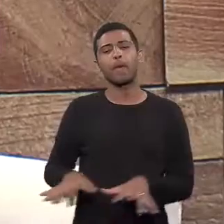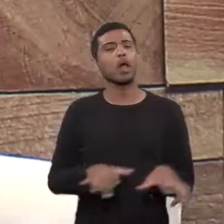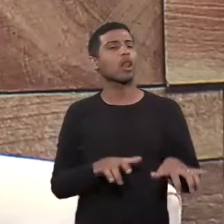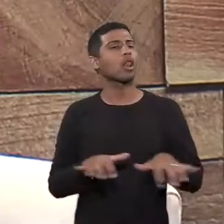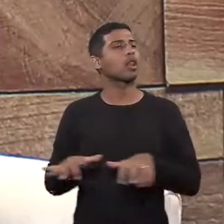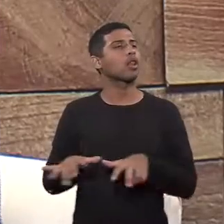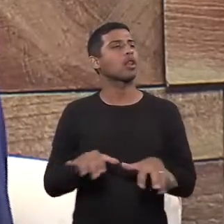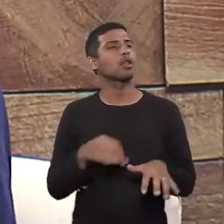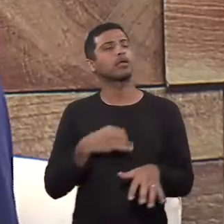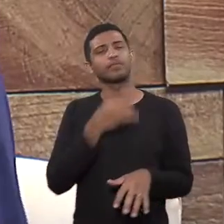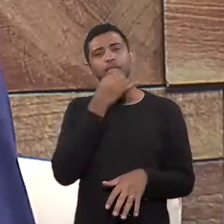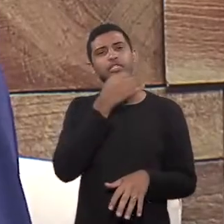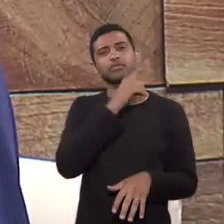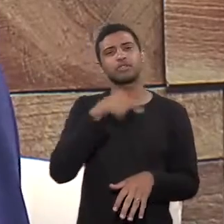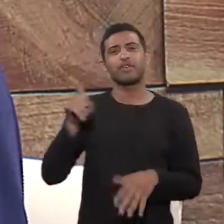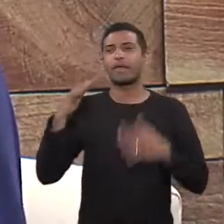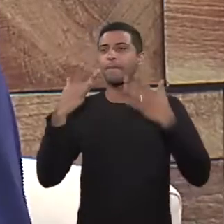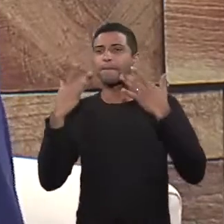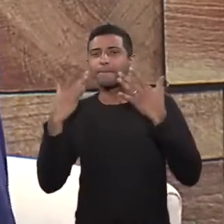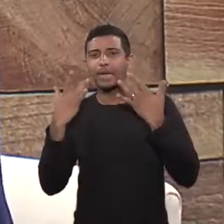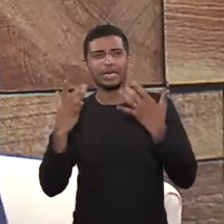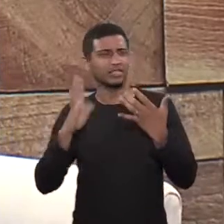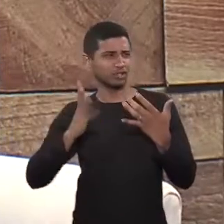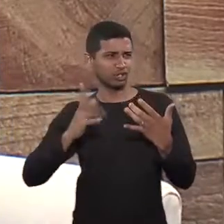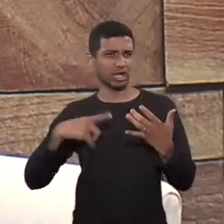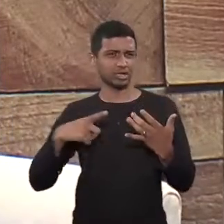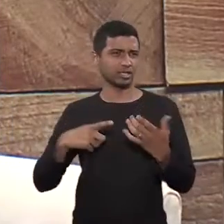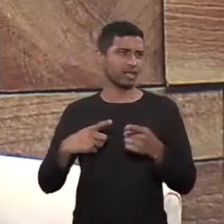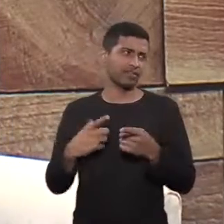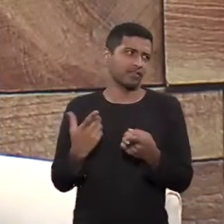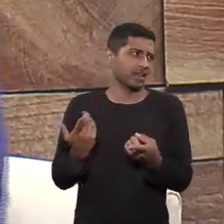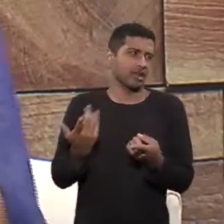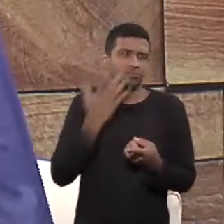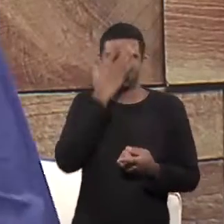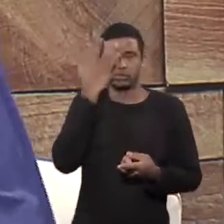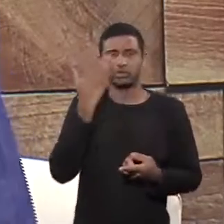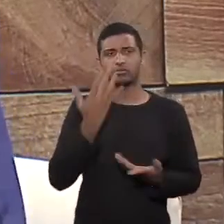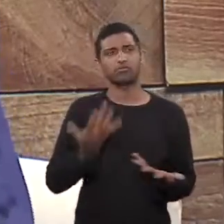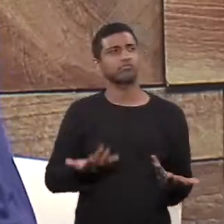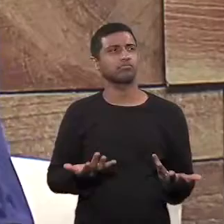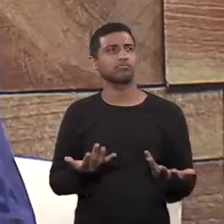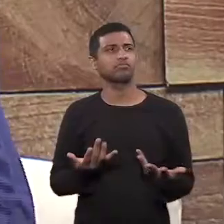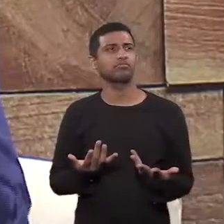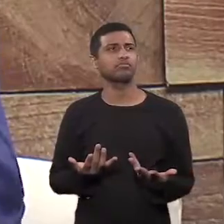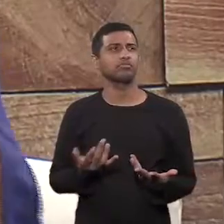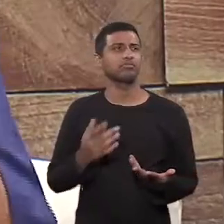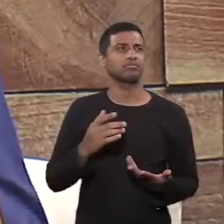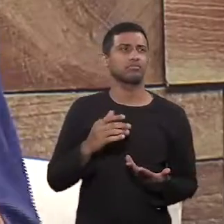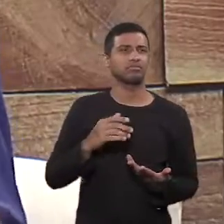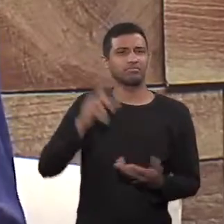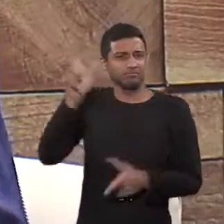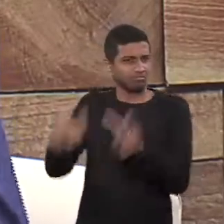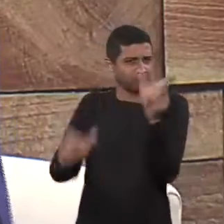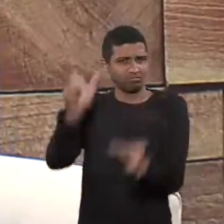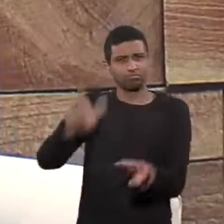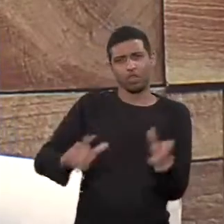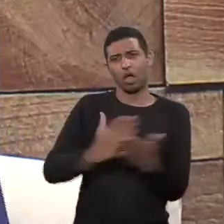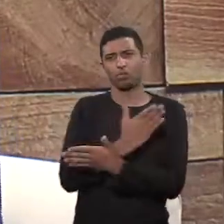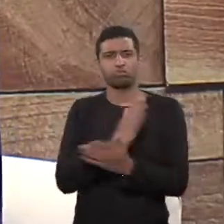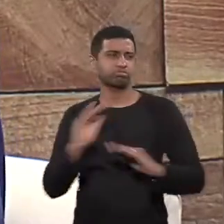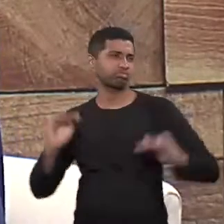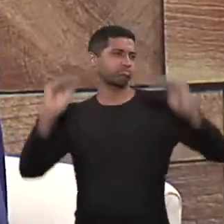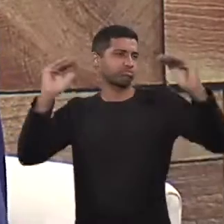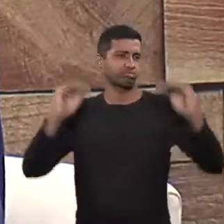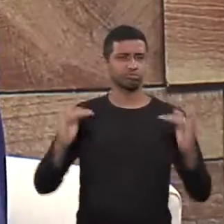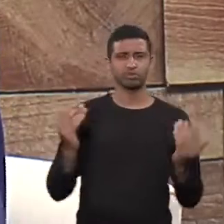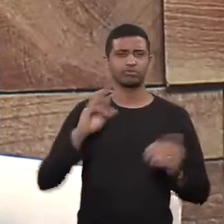tocar, você vai tocar uma peça que já foi executada por pessoas... por A, por B, por C, renomados,